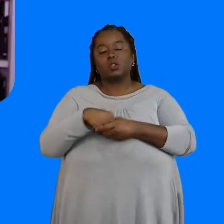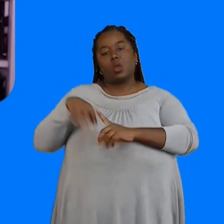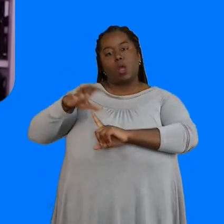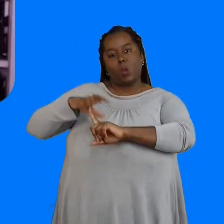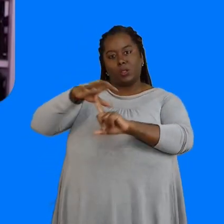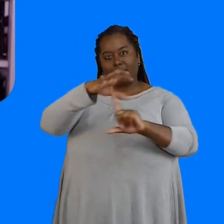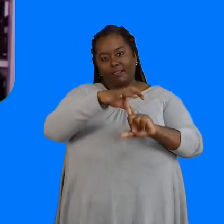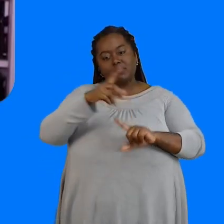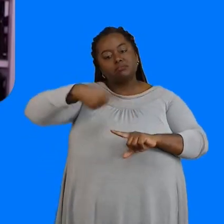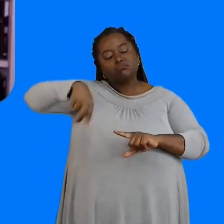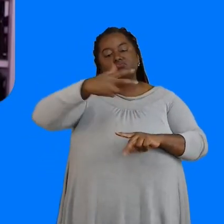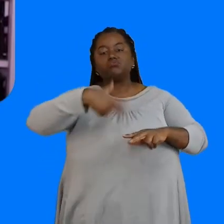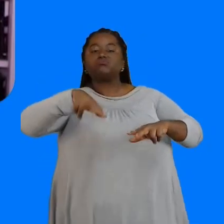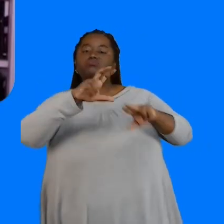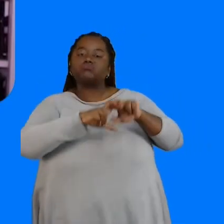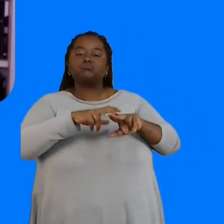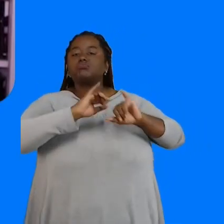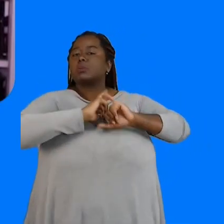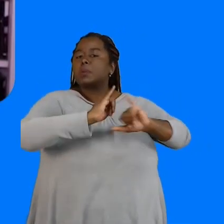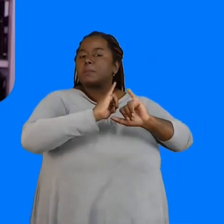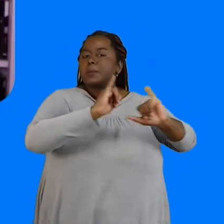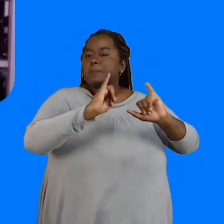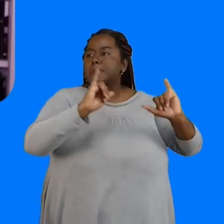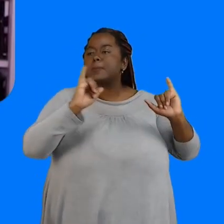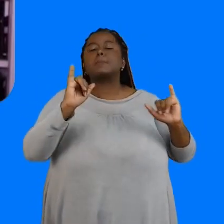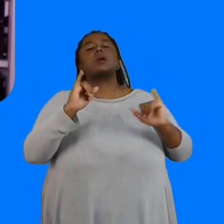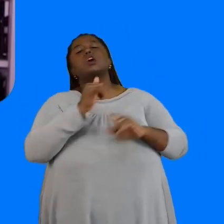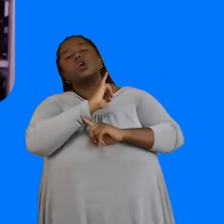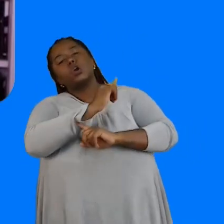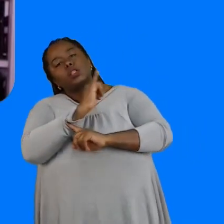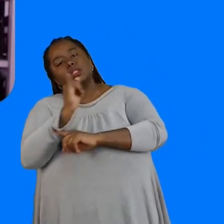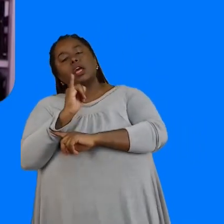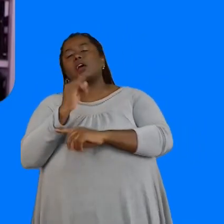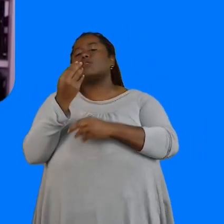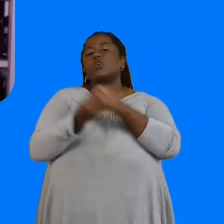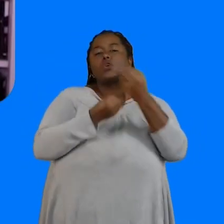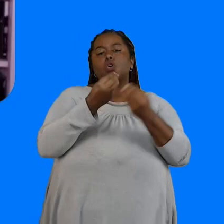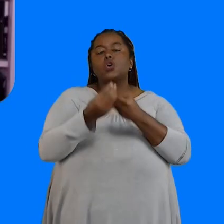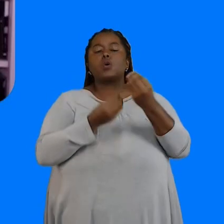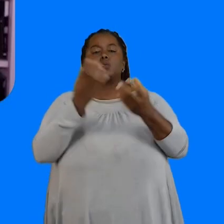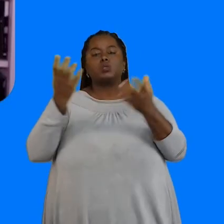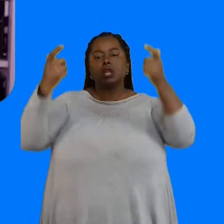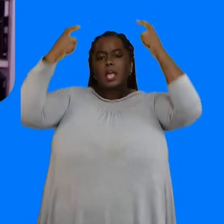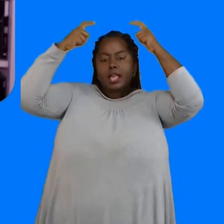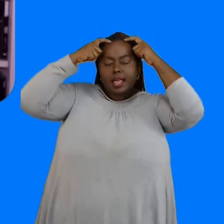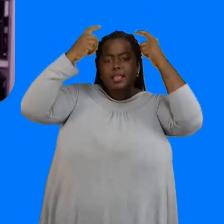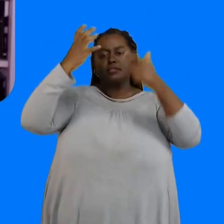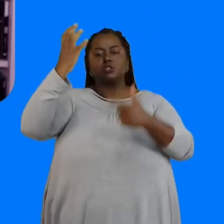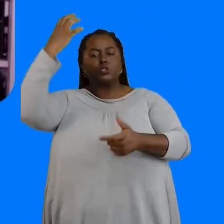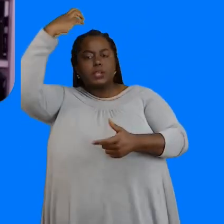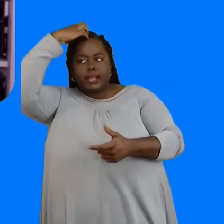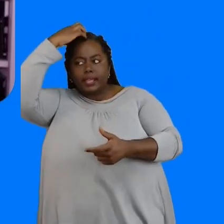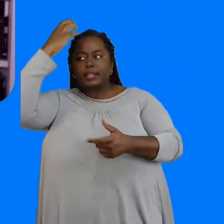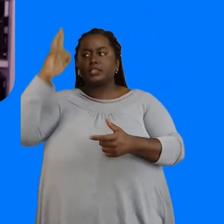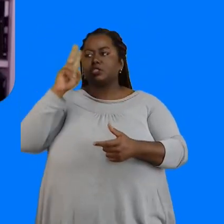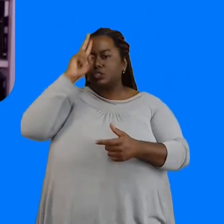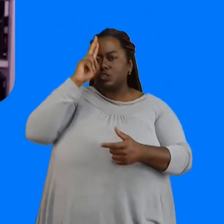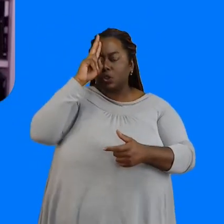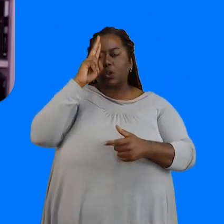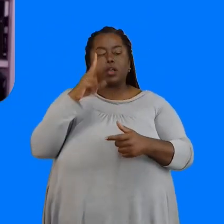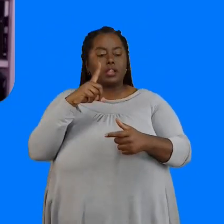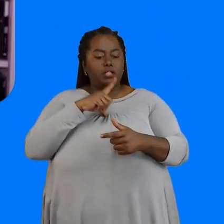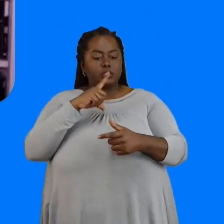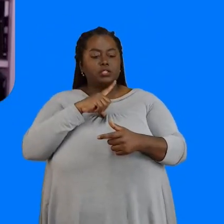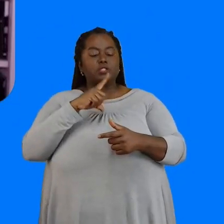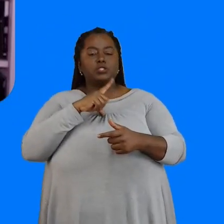a informação sobre as histórias e os feitos dos reis, então eles acompanhavam sempre os nobres nas suas expedições,